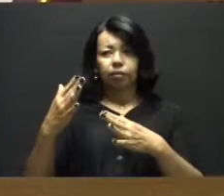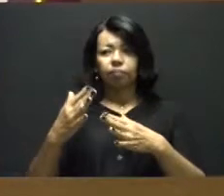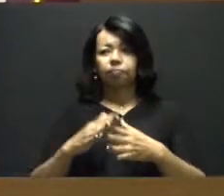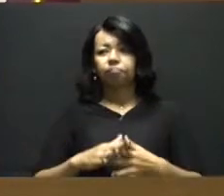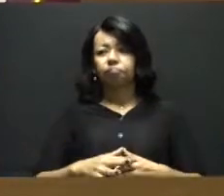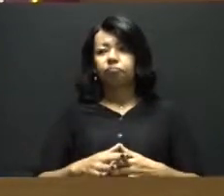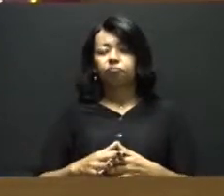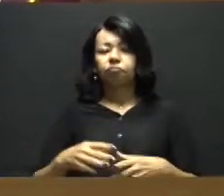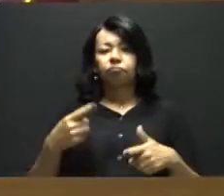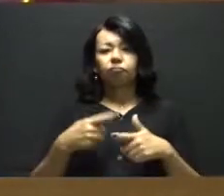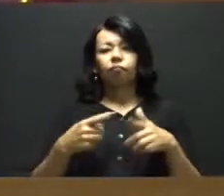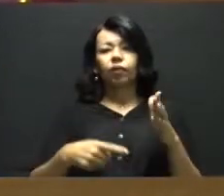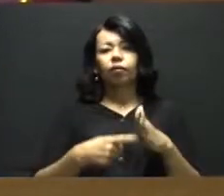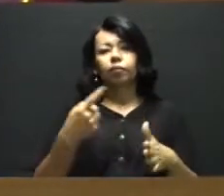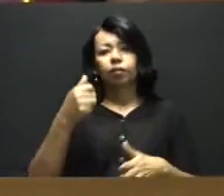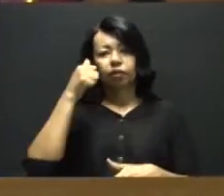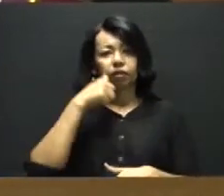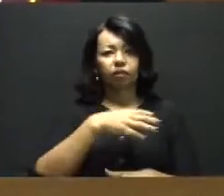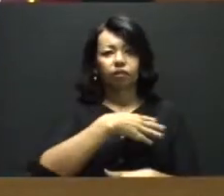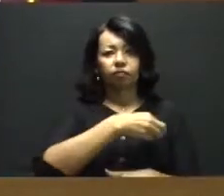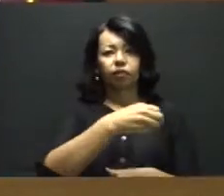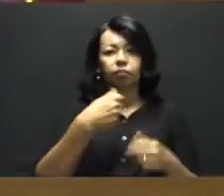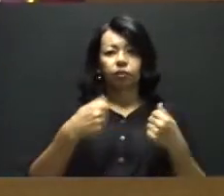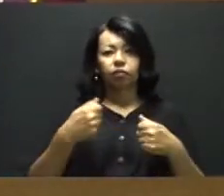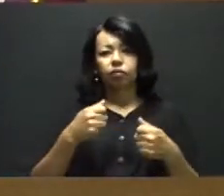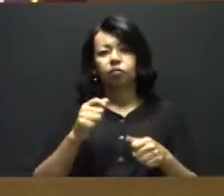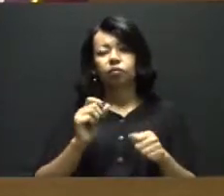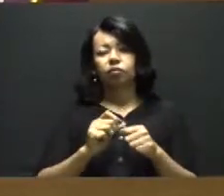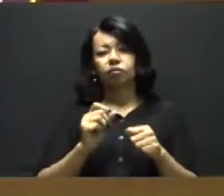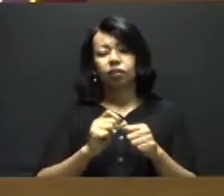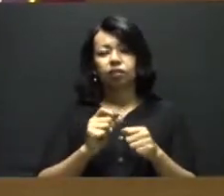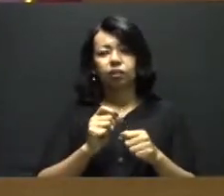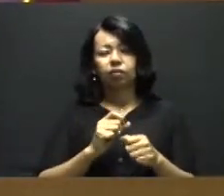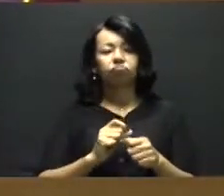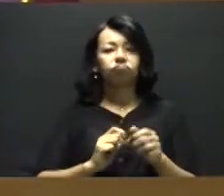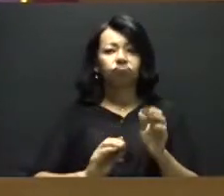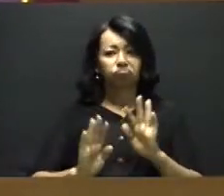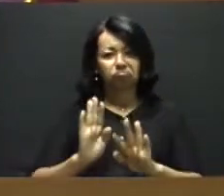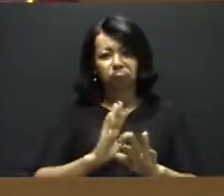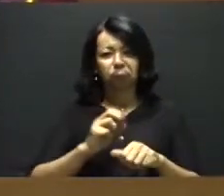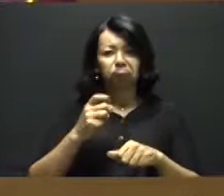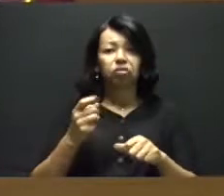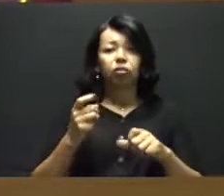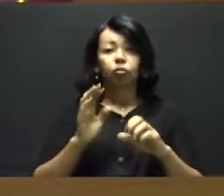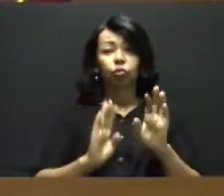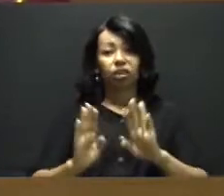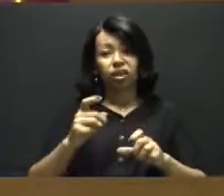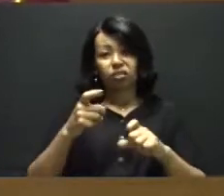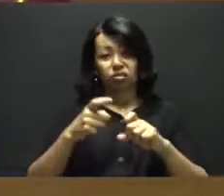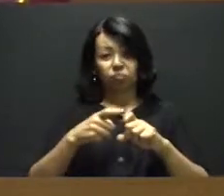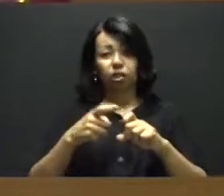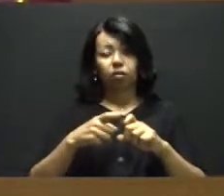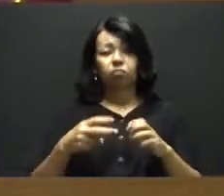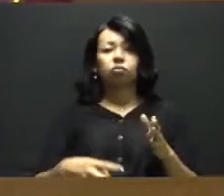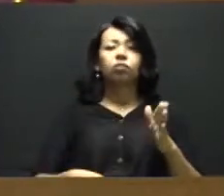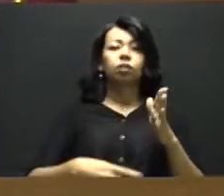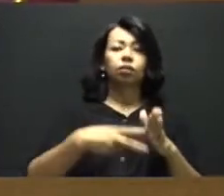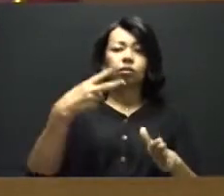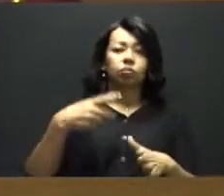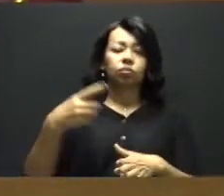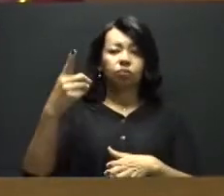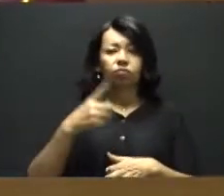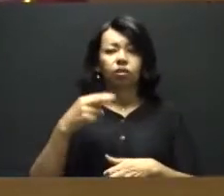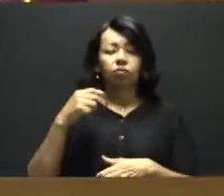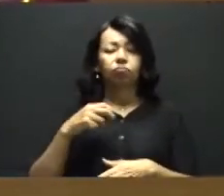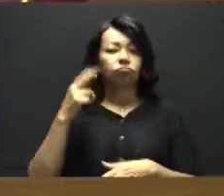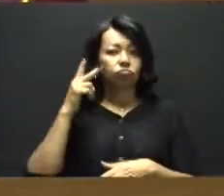porque da minha primeira filha eu precisei fazer tratamento para engravidar e dessa segunda foi a vontade de deus e veio naturalmente